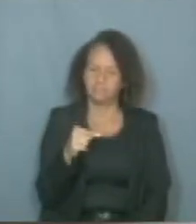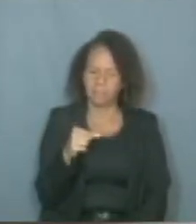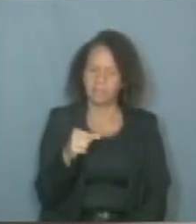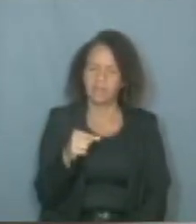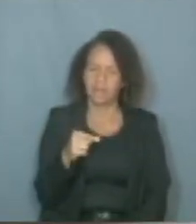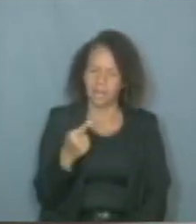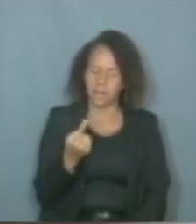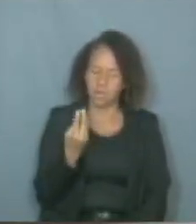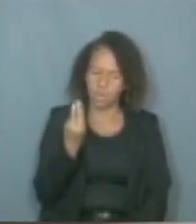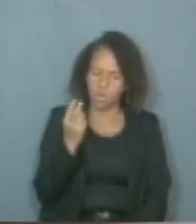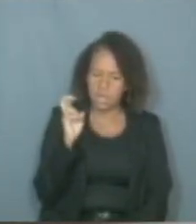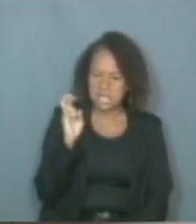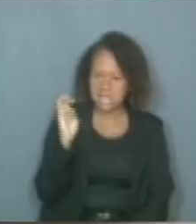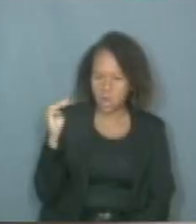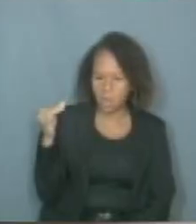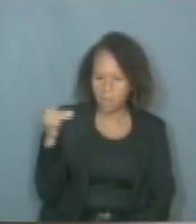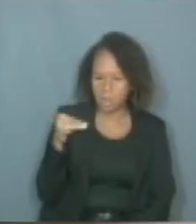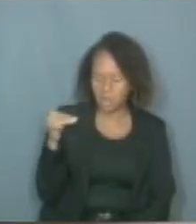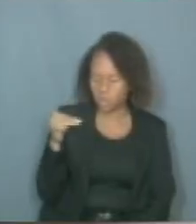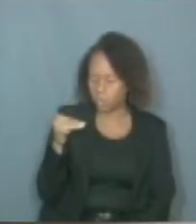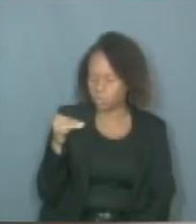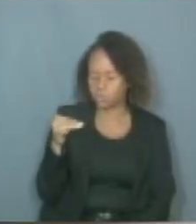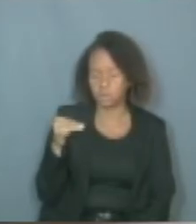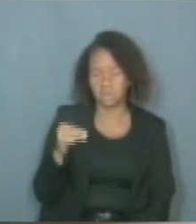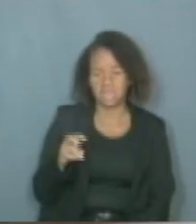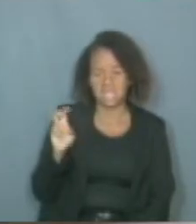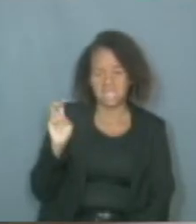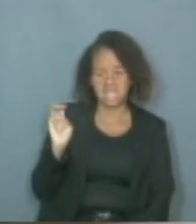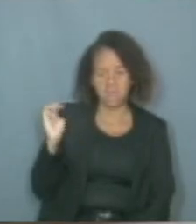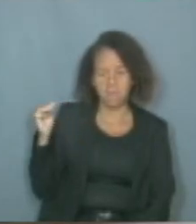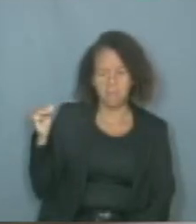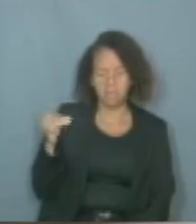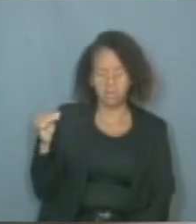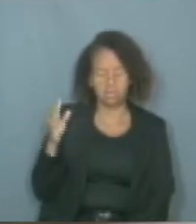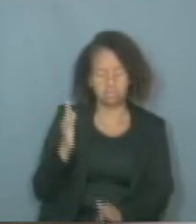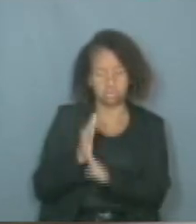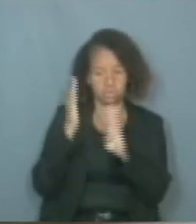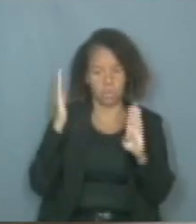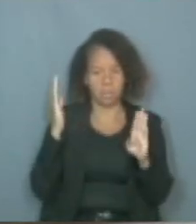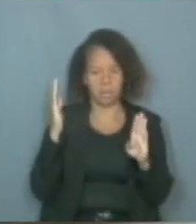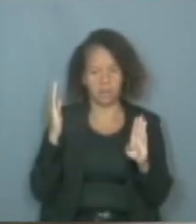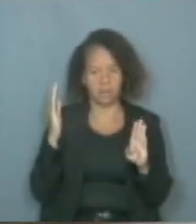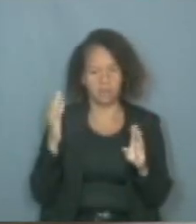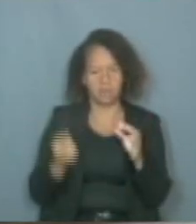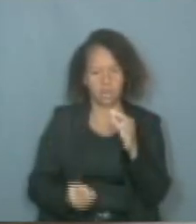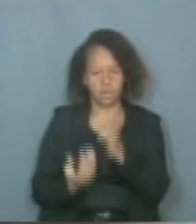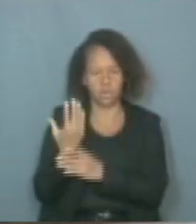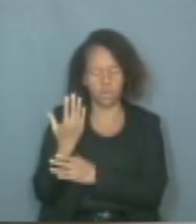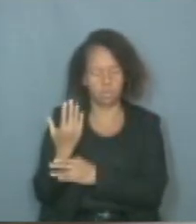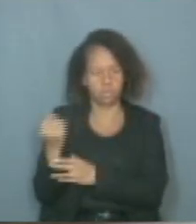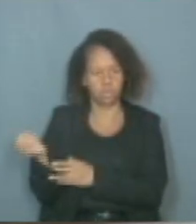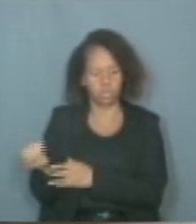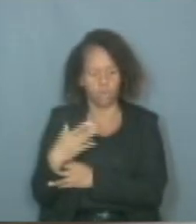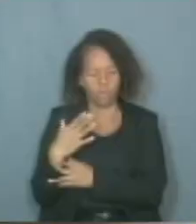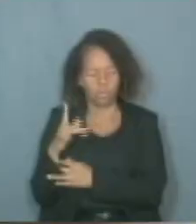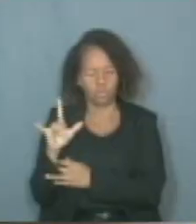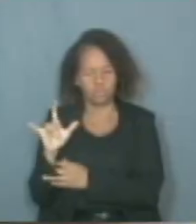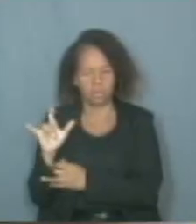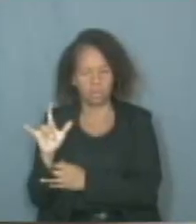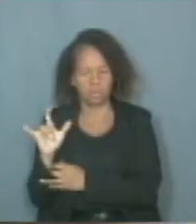algoritmo dele em 5 minutos, e em 5 minutos ele criou uma conta nova no